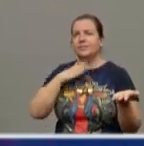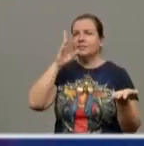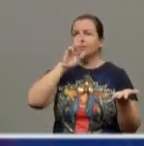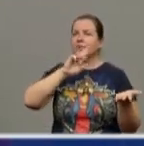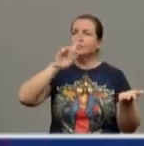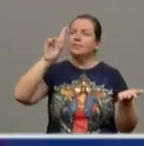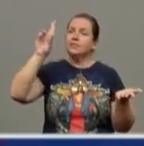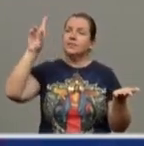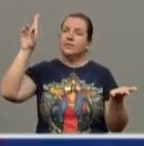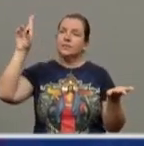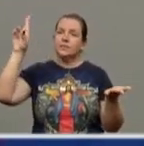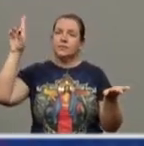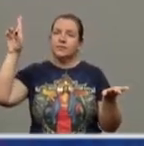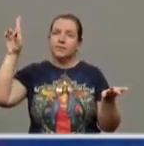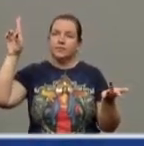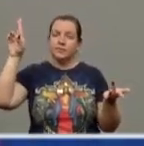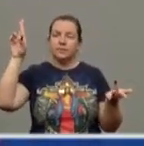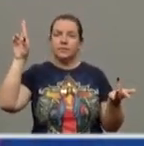cura-me,